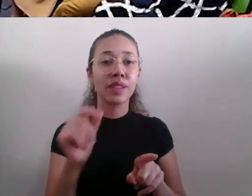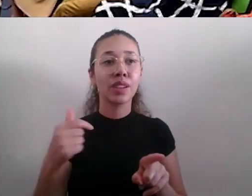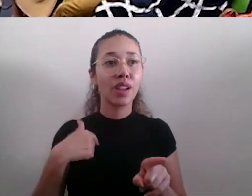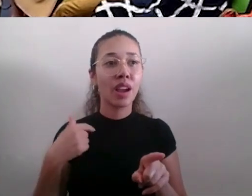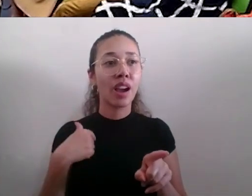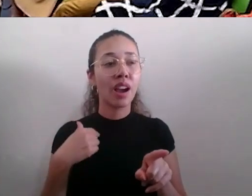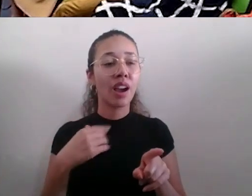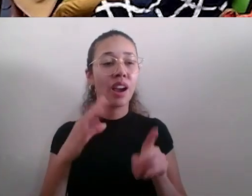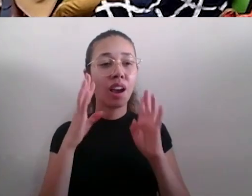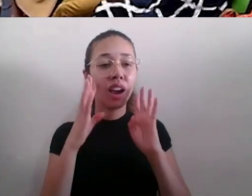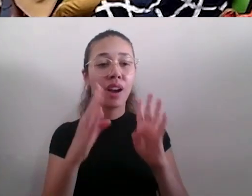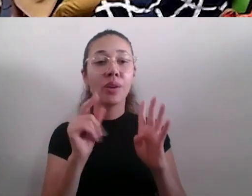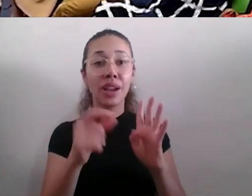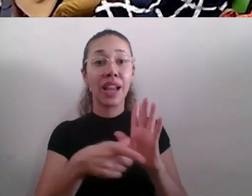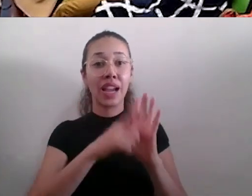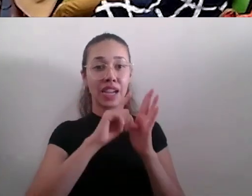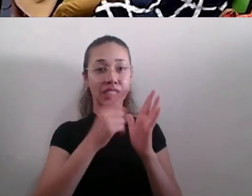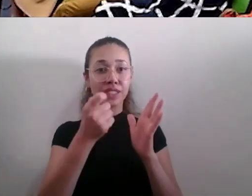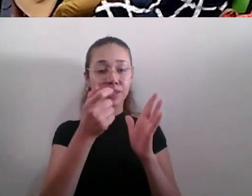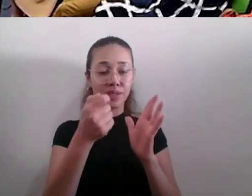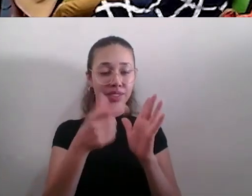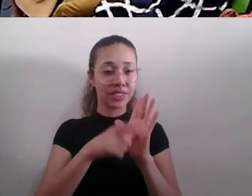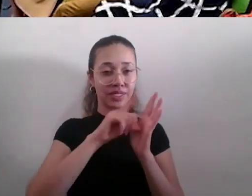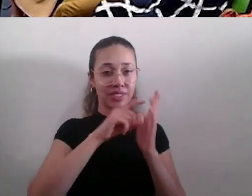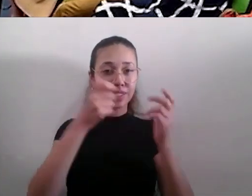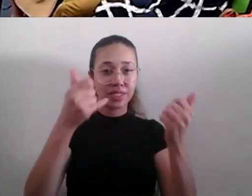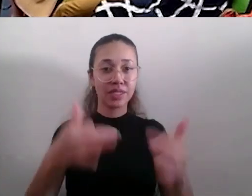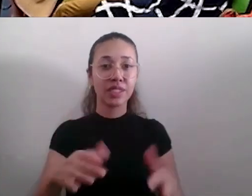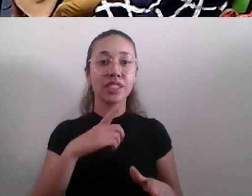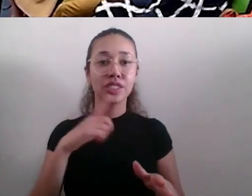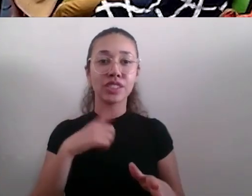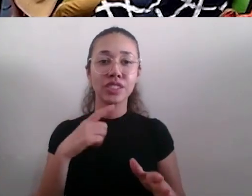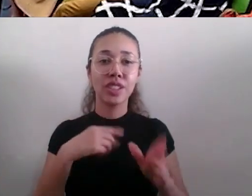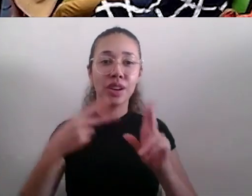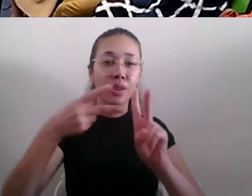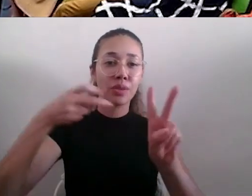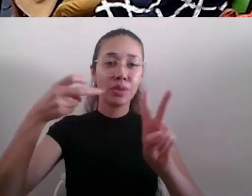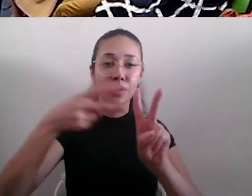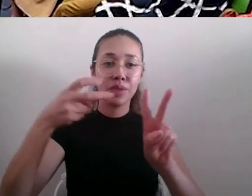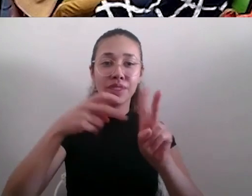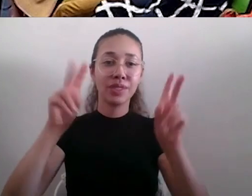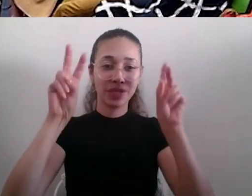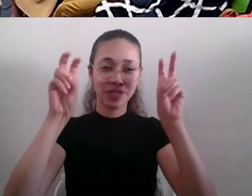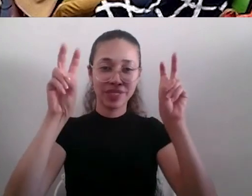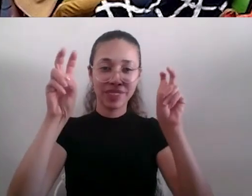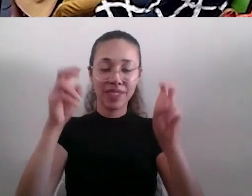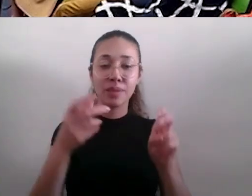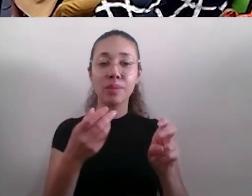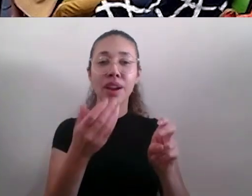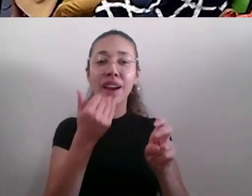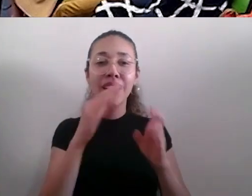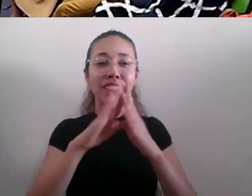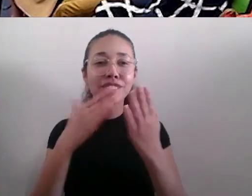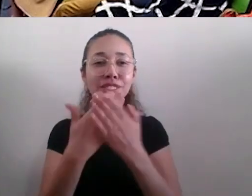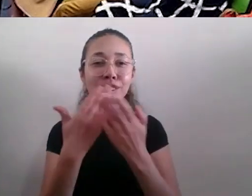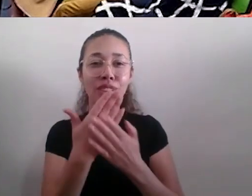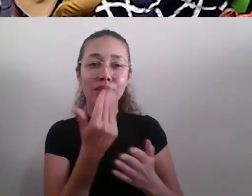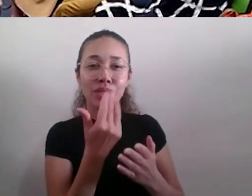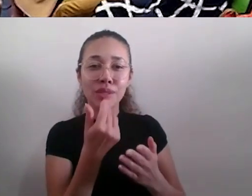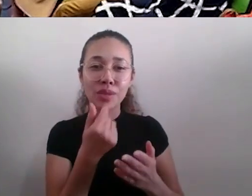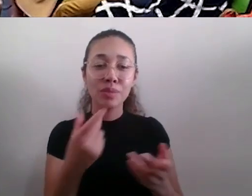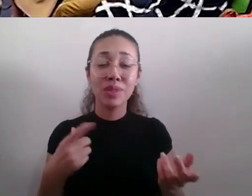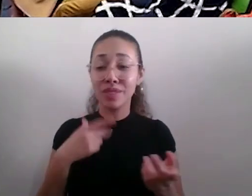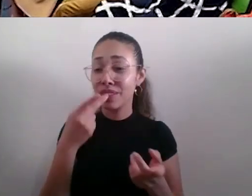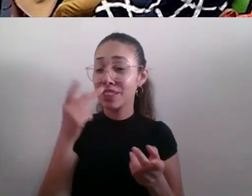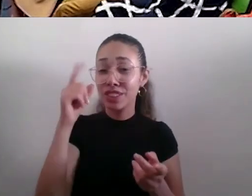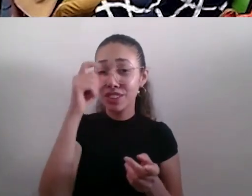hoje, antes de vir, de uma indígena da merenda escolar, e ela fala, é muito difícil, porque é